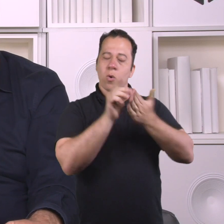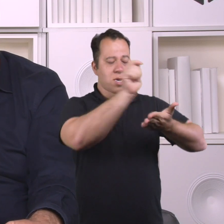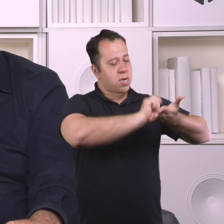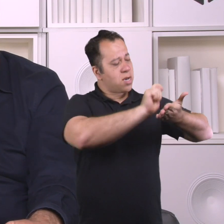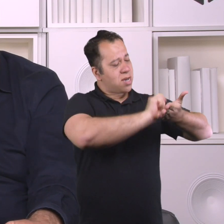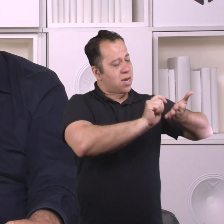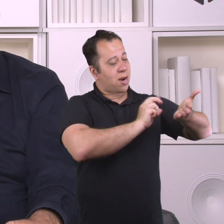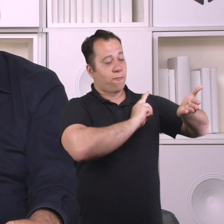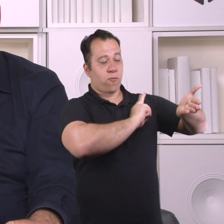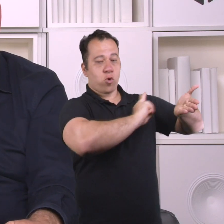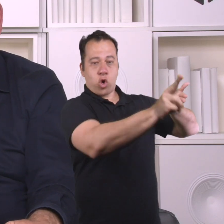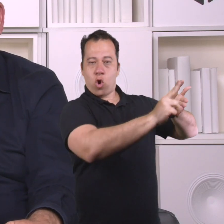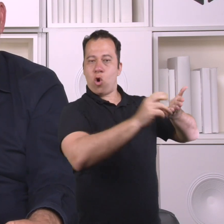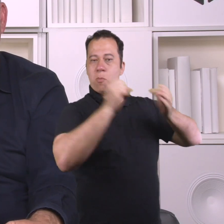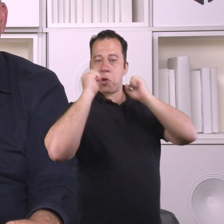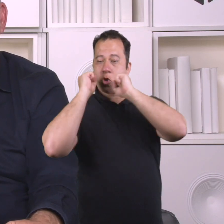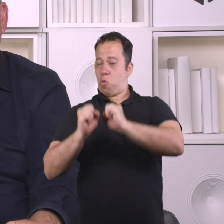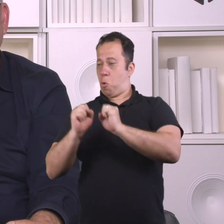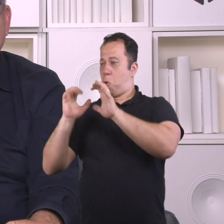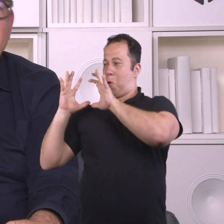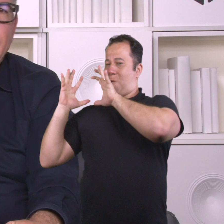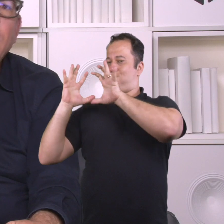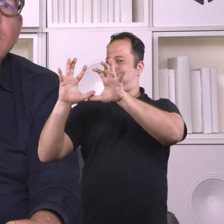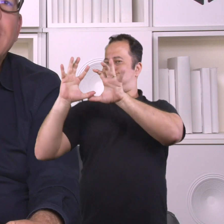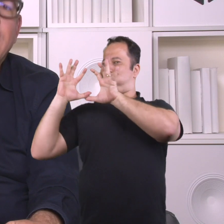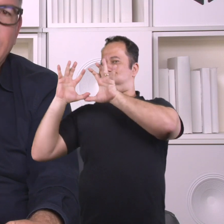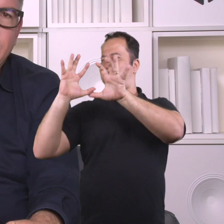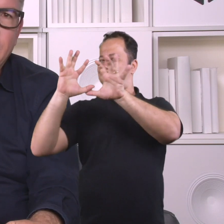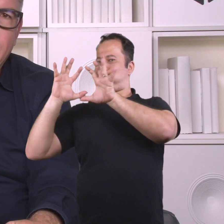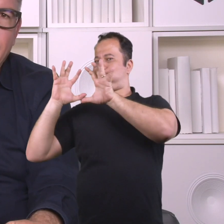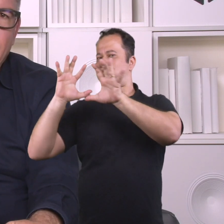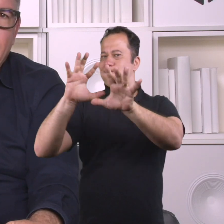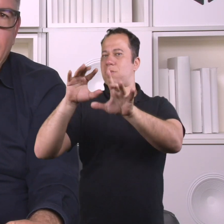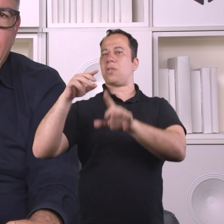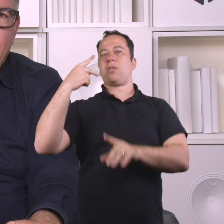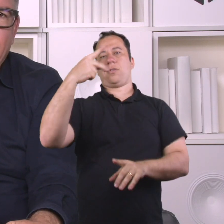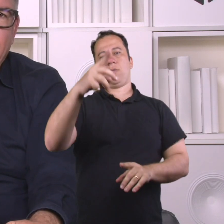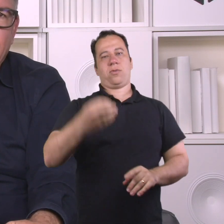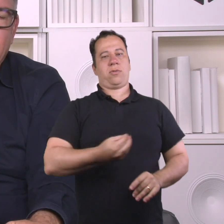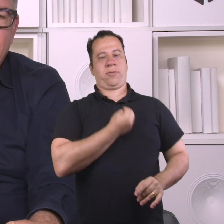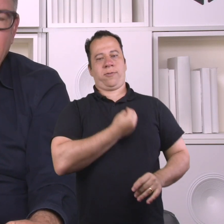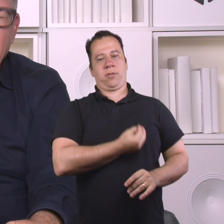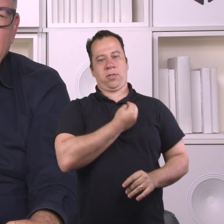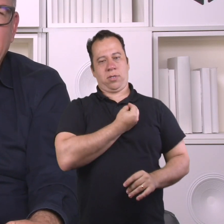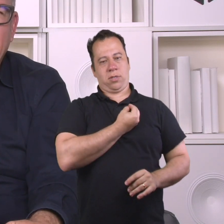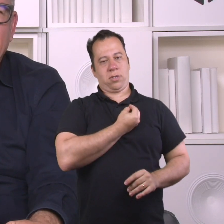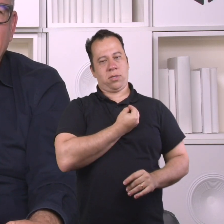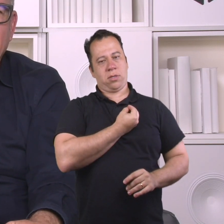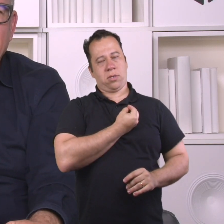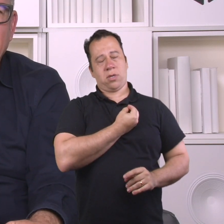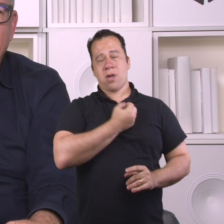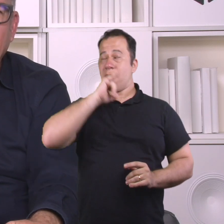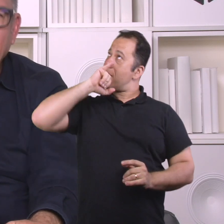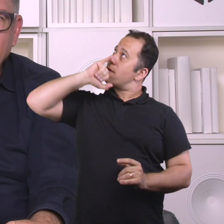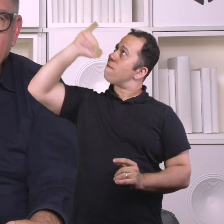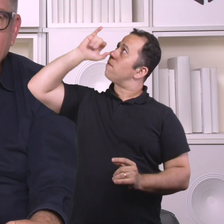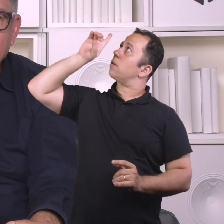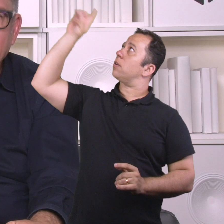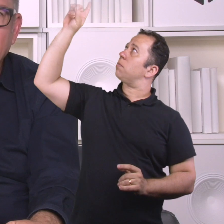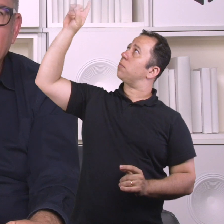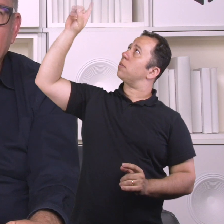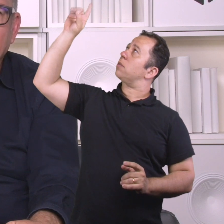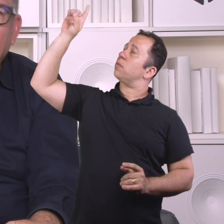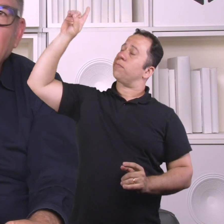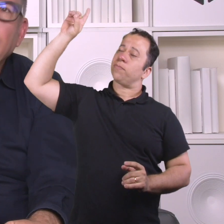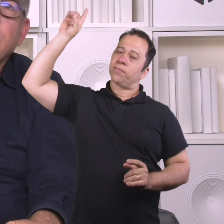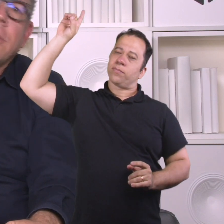potestade ou para as potestades contra as quais você está lutando. E diga isso para Deus.